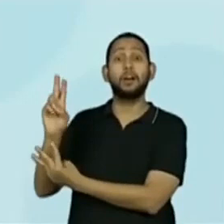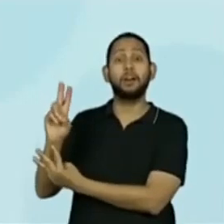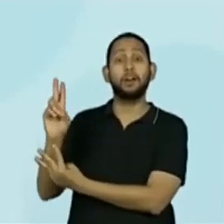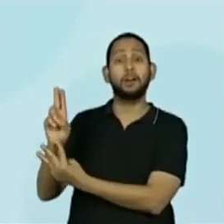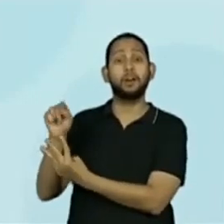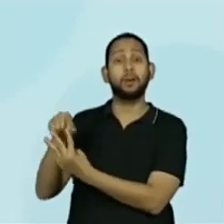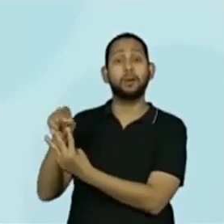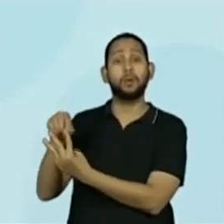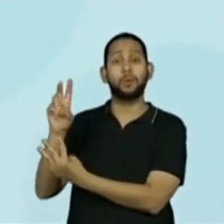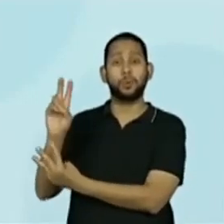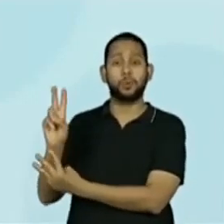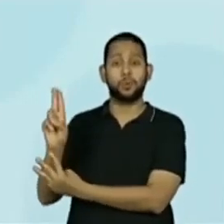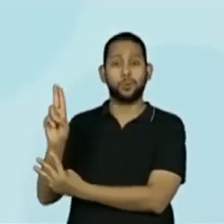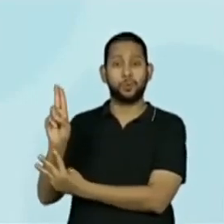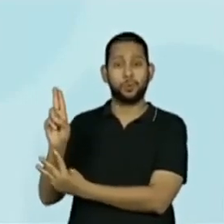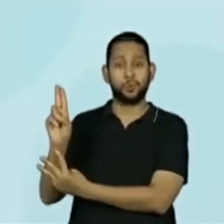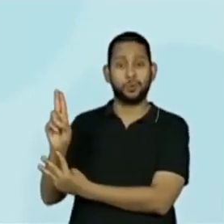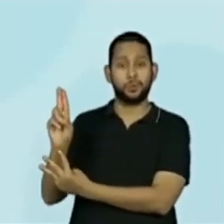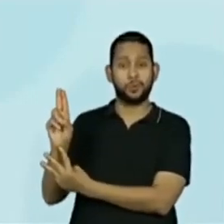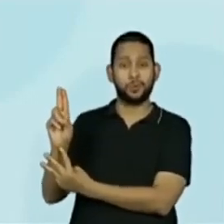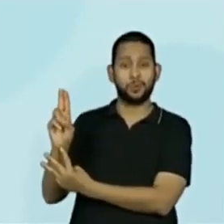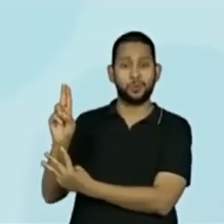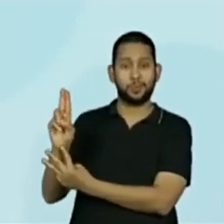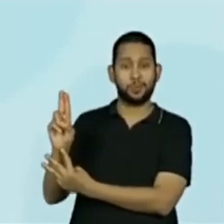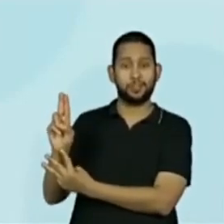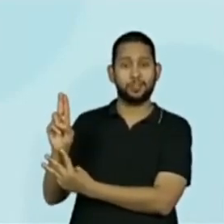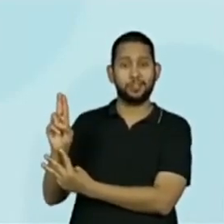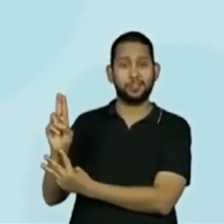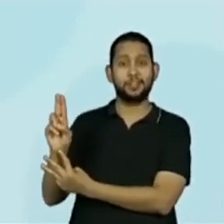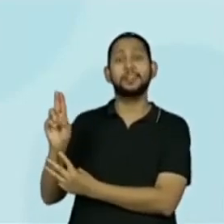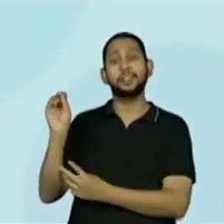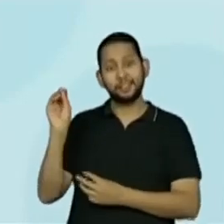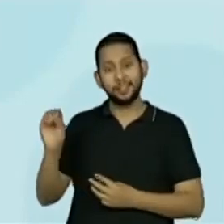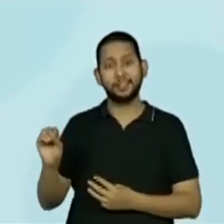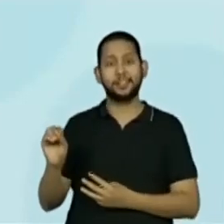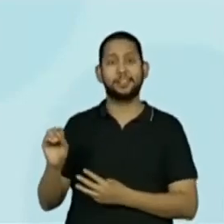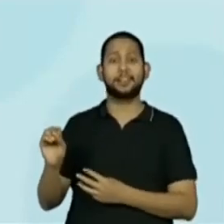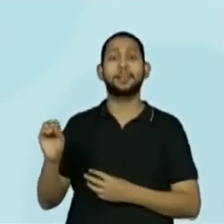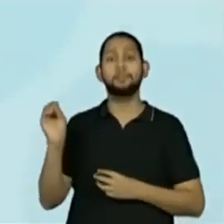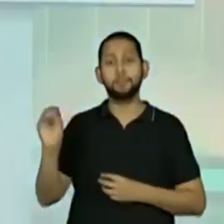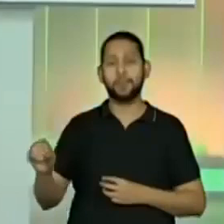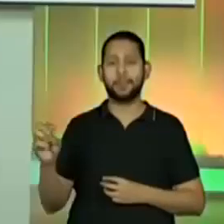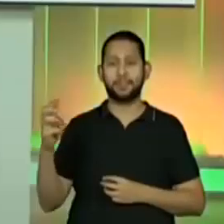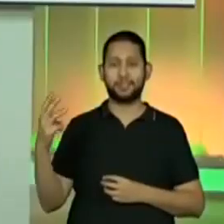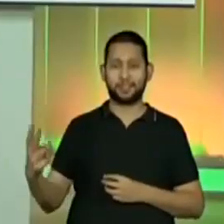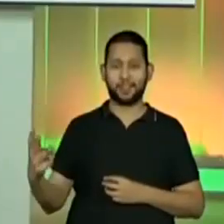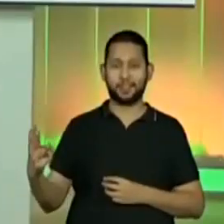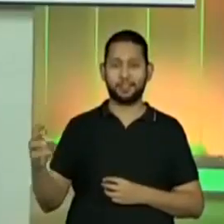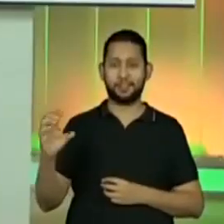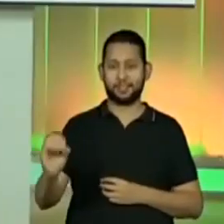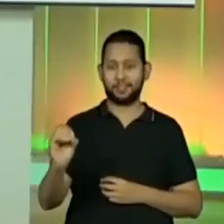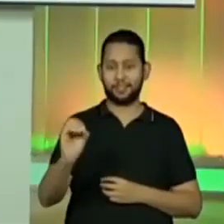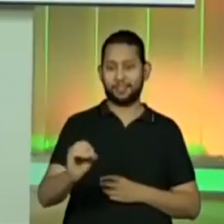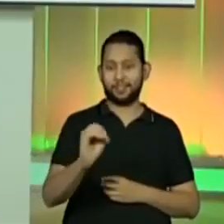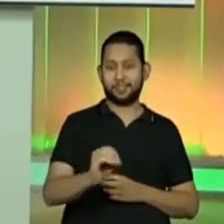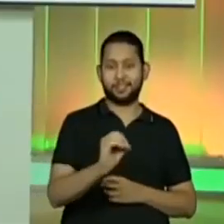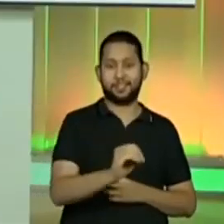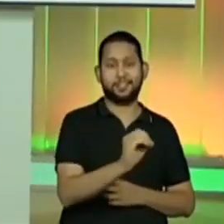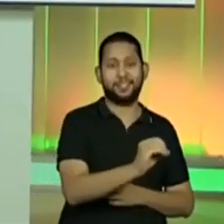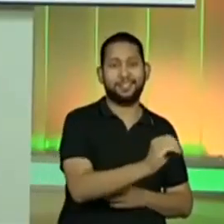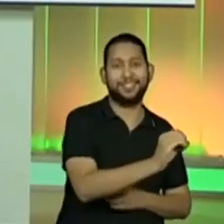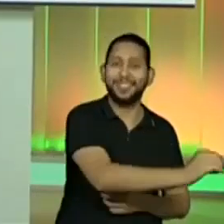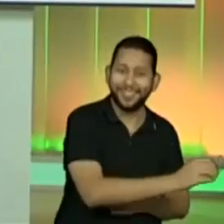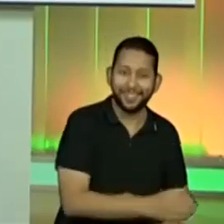Eu tenho certeza que você aí, aluno do quinto ano, se sentiu super desafiado, porque afinal de contas, você já conhece o sistema